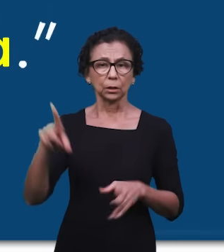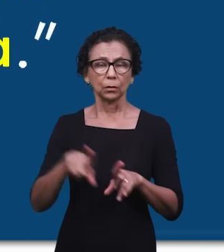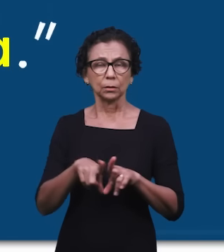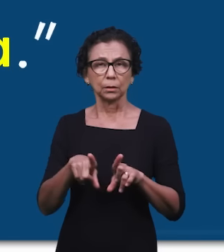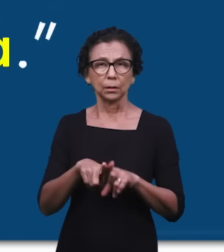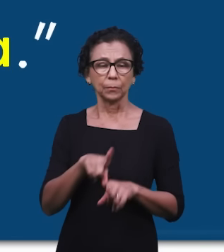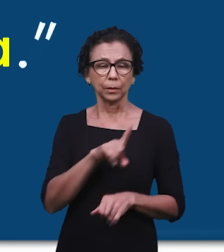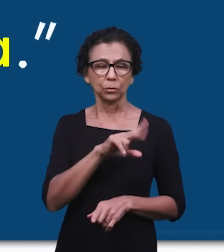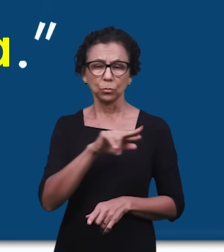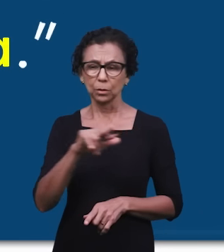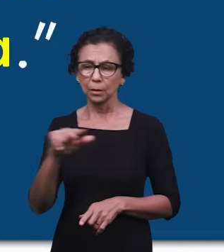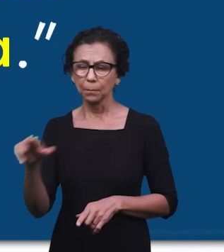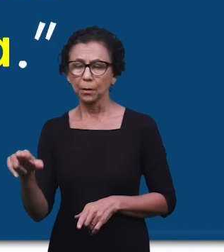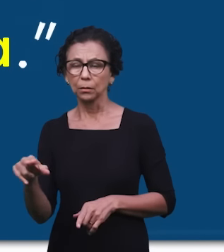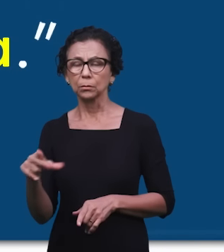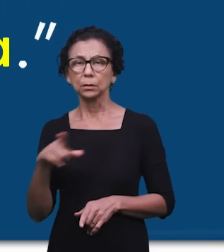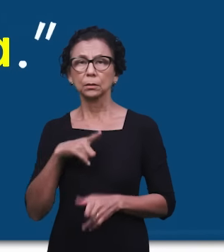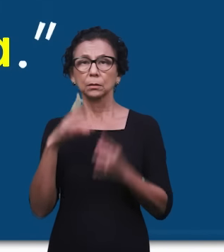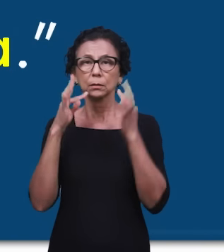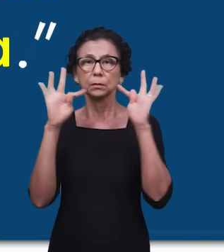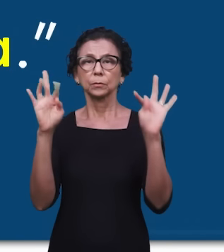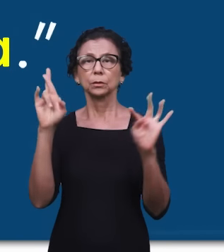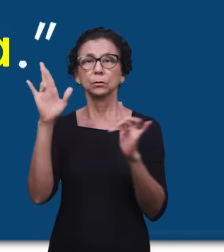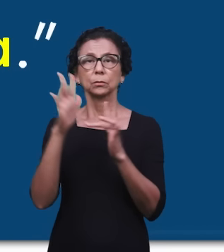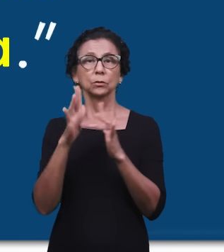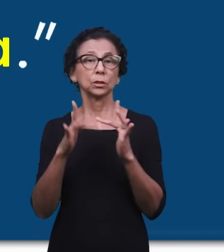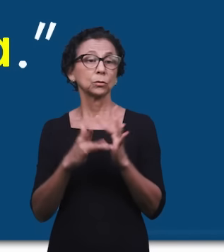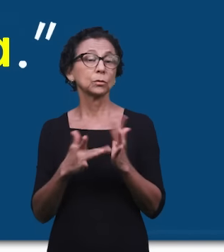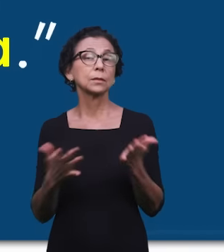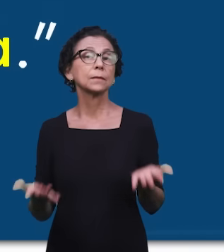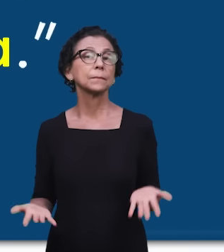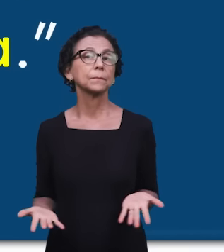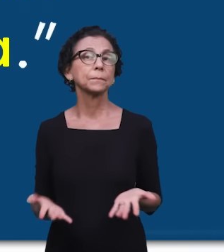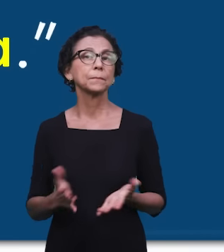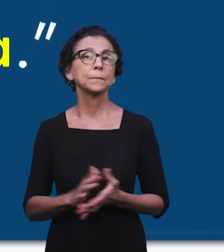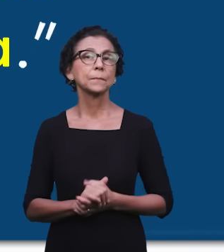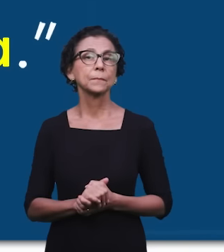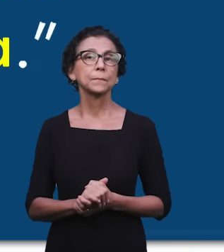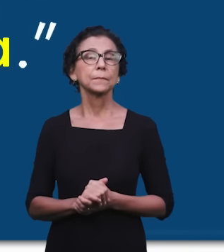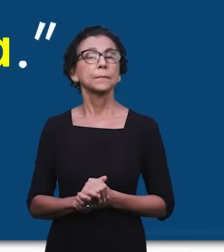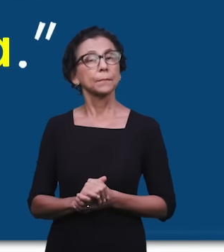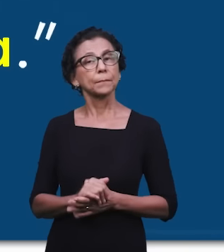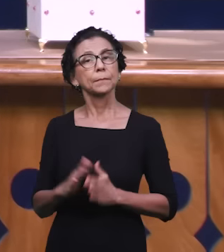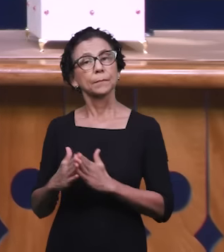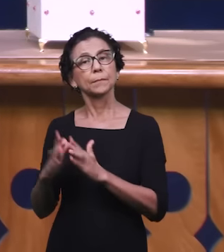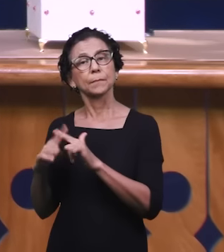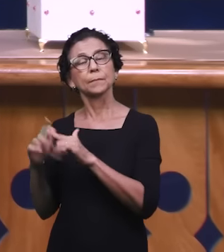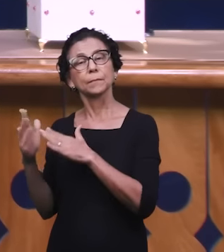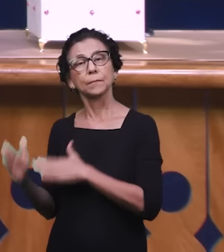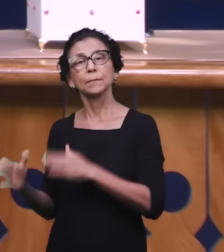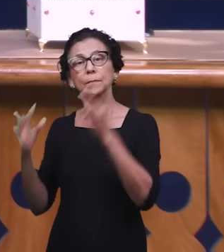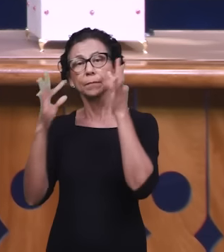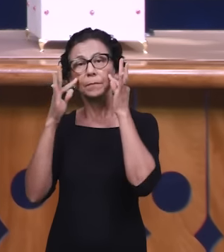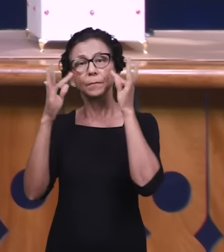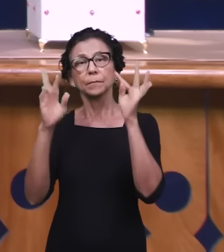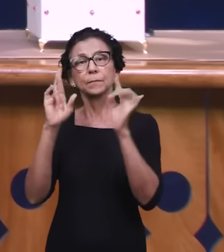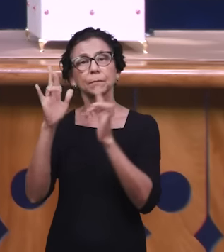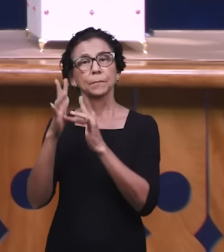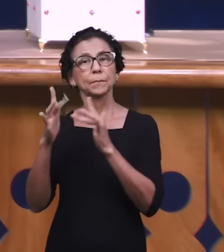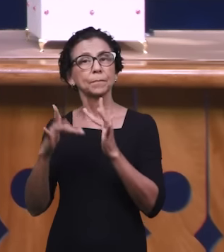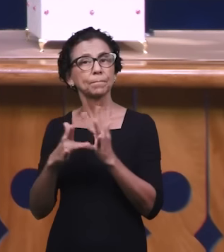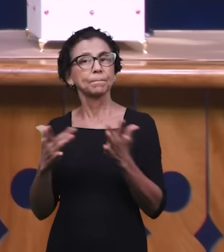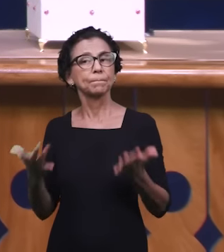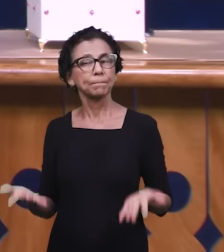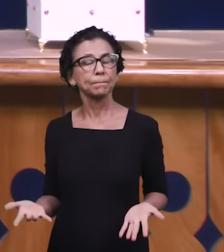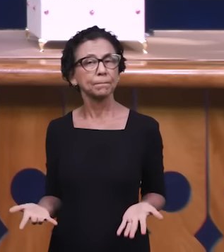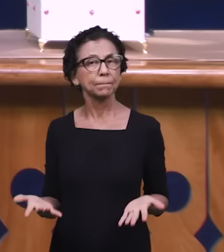de Jesus. Quem tem o testemunho de Jesus? Quem tem o testemunho de Jesus é a igreja fiel. É a obra do Espírito